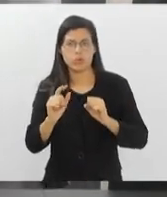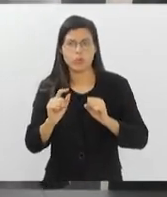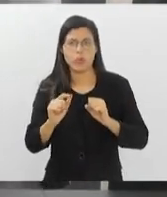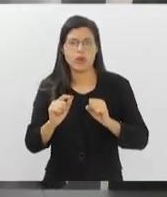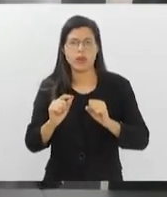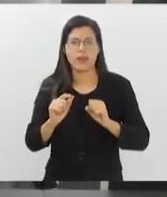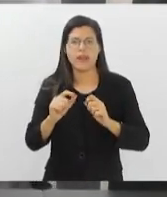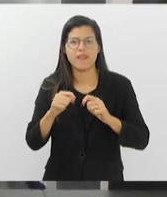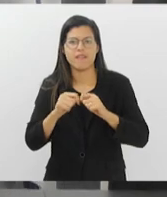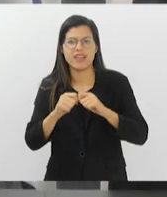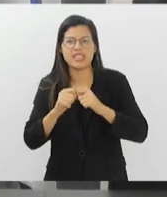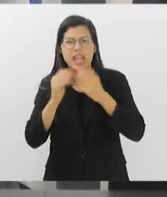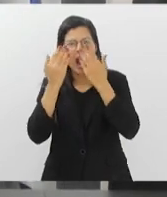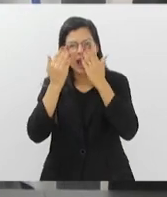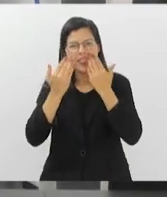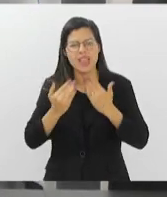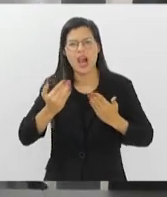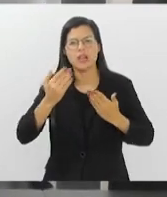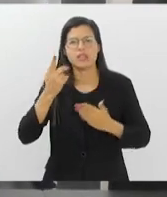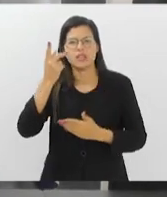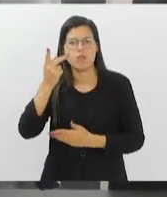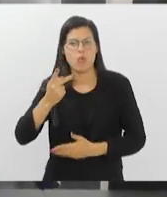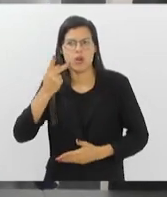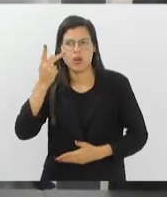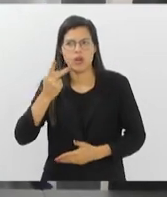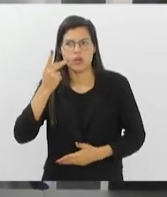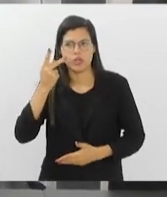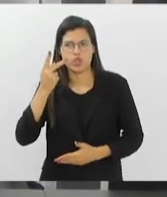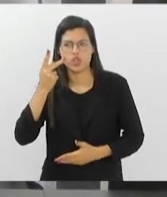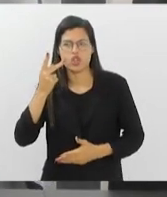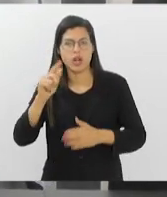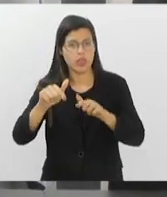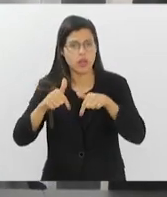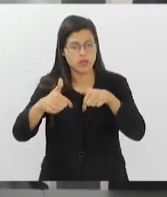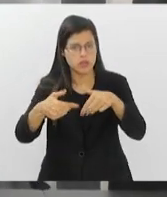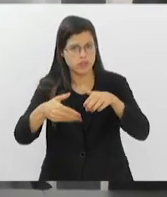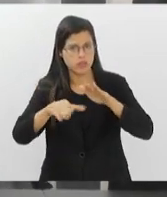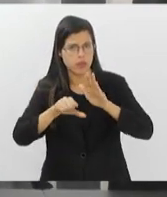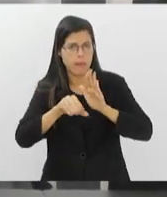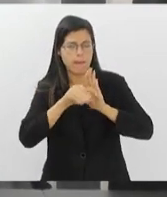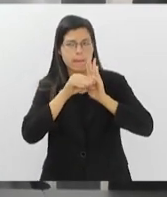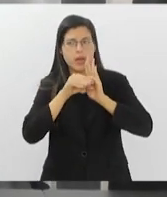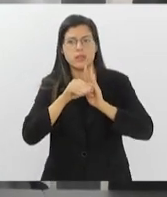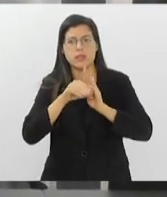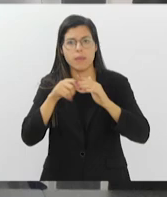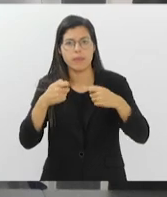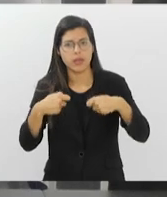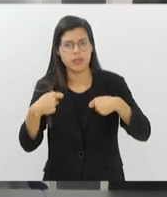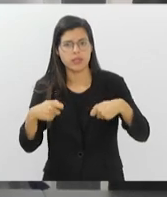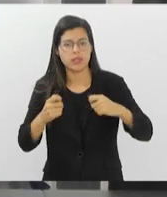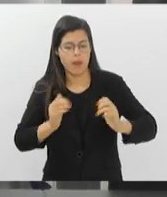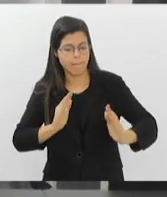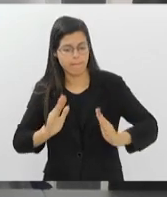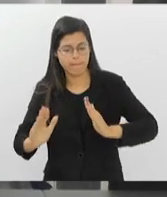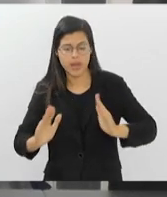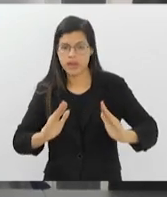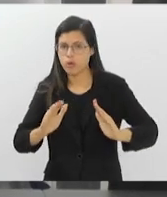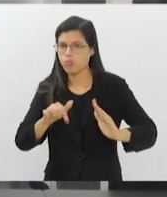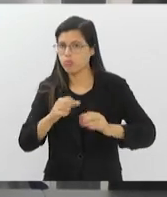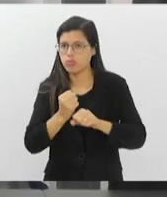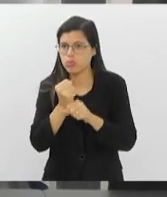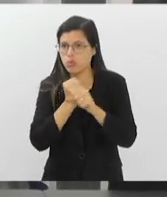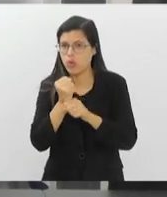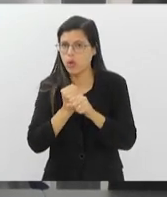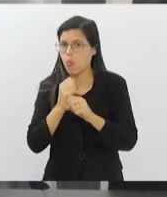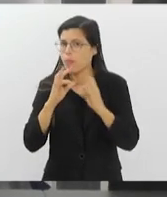crivo político na implementação das emendas. As emendas têm que ser no mesmo momento, no mesmo período do ano, implementadas para todos os